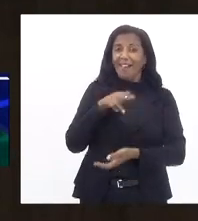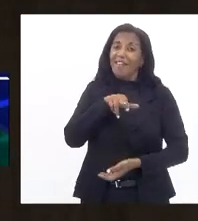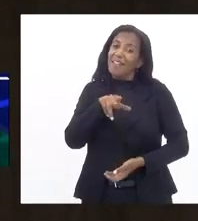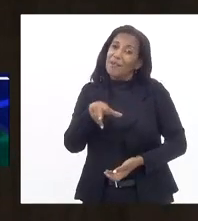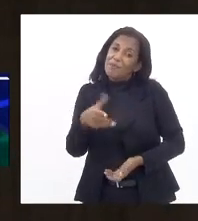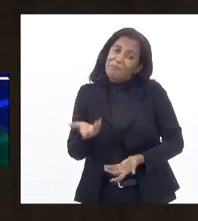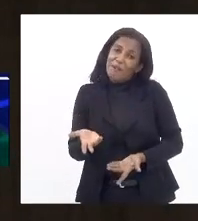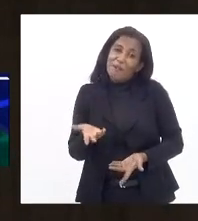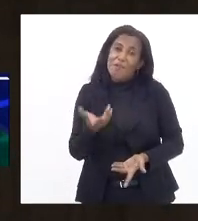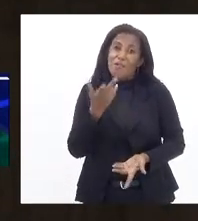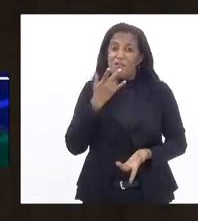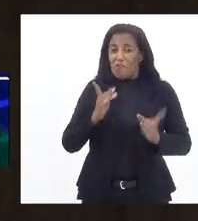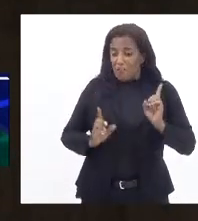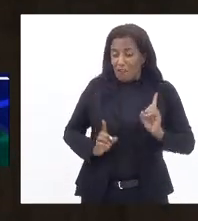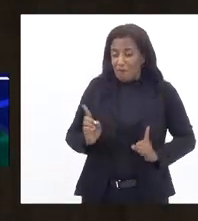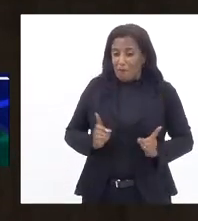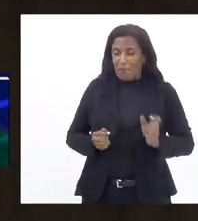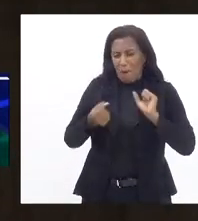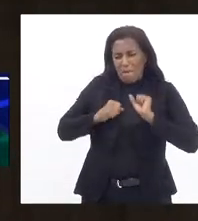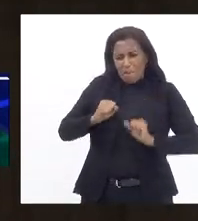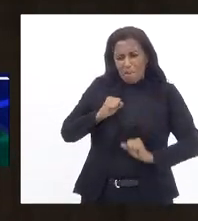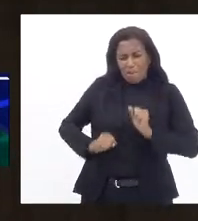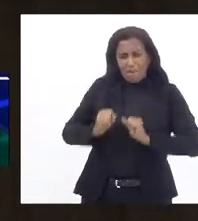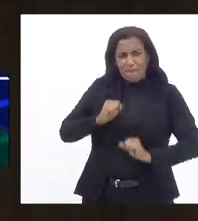me trata como primo, eu fico agoniado.